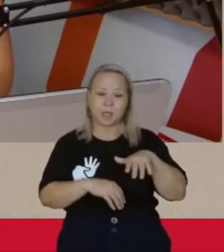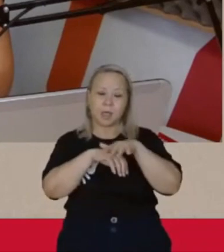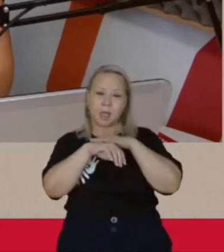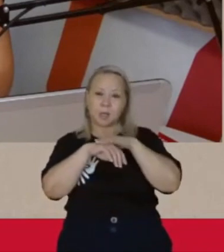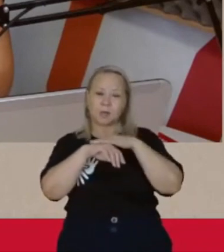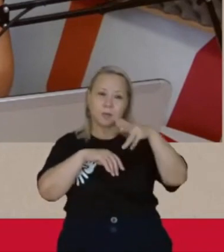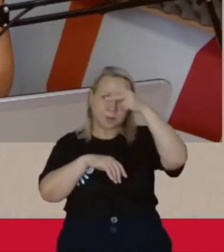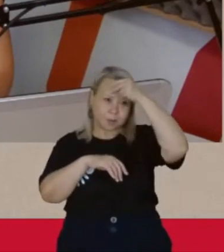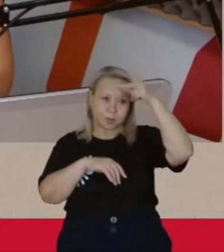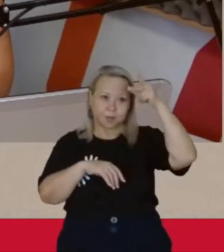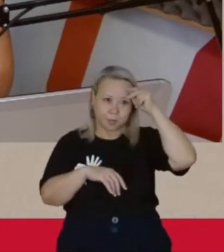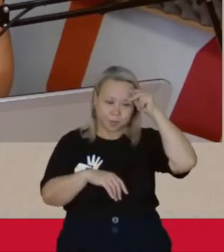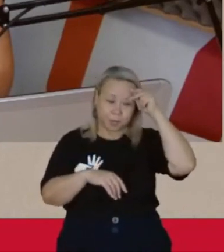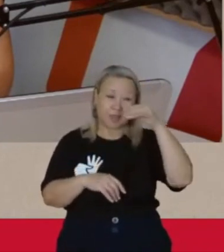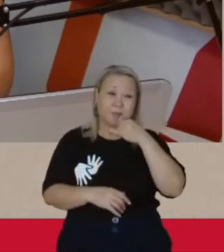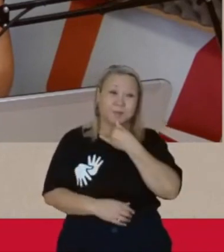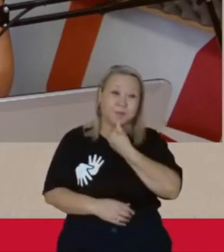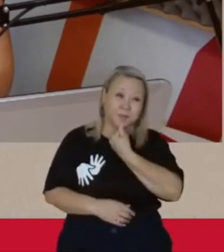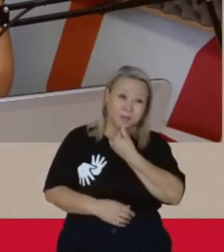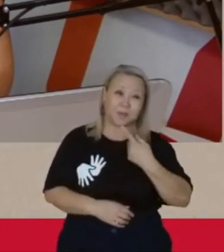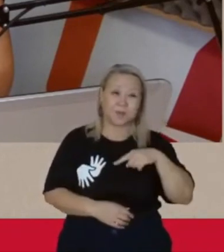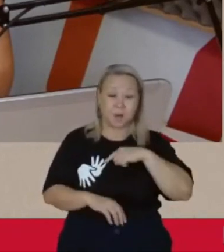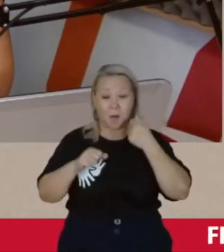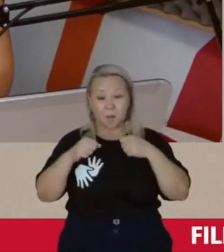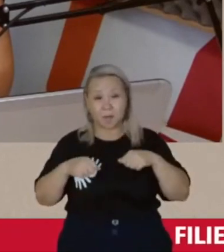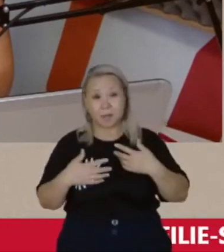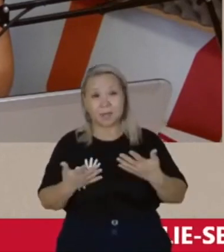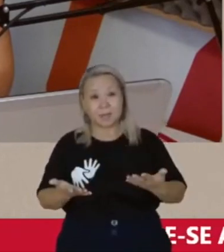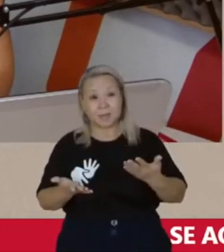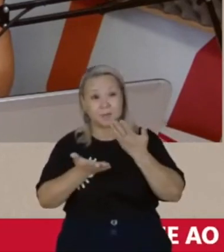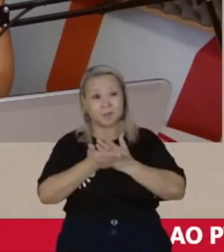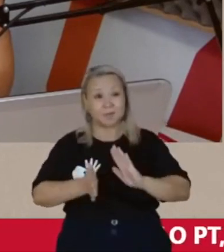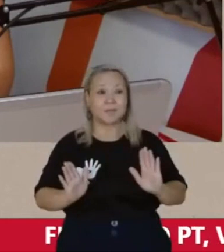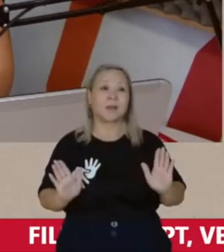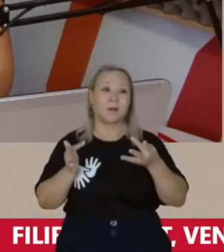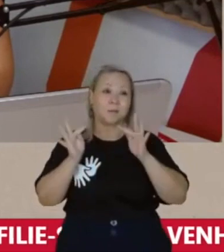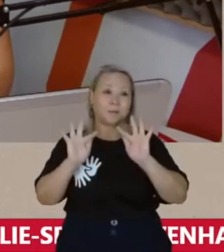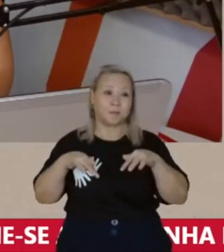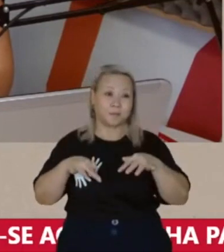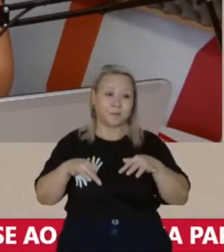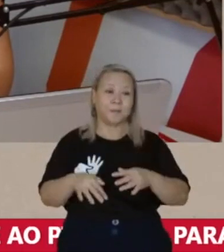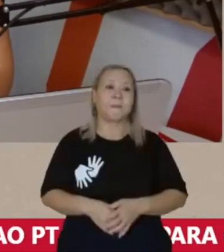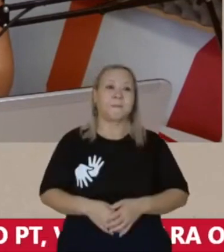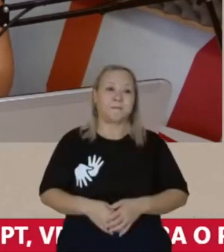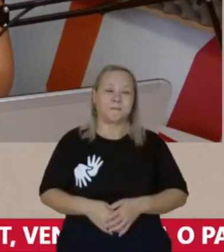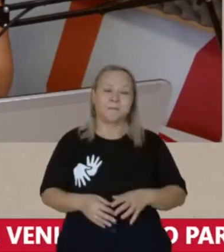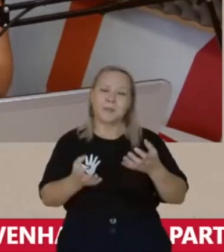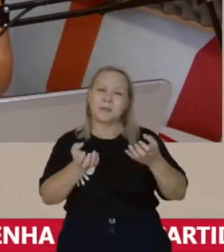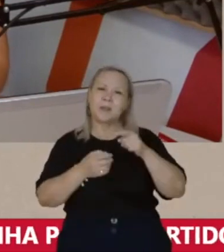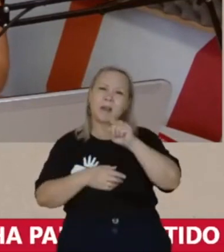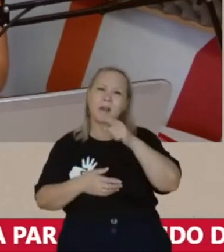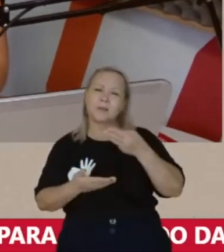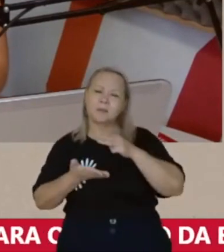nossa prefeita. Mas, infelizmente, nós vamos ter que ir nos encaminhando para os finalmente. Eu queria que você deixasse